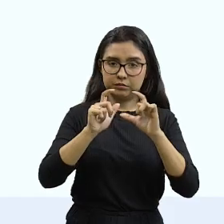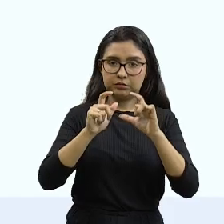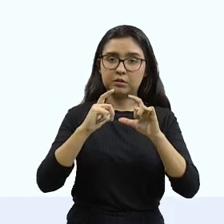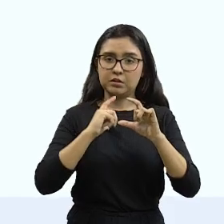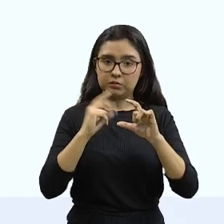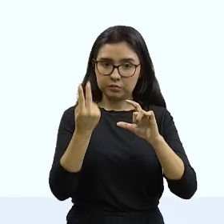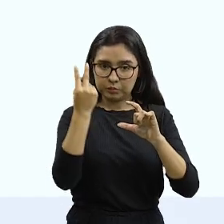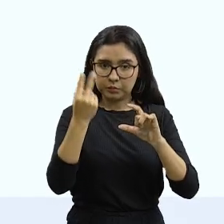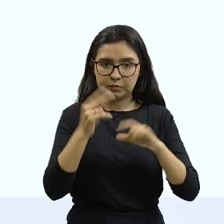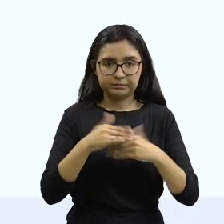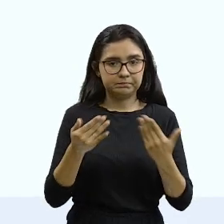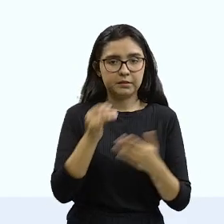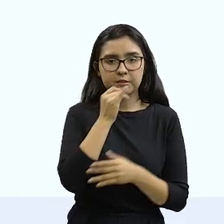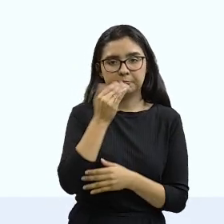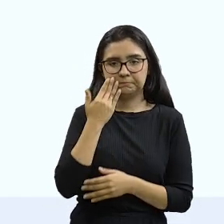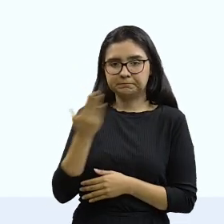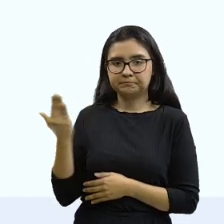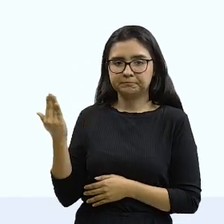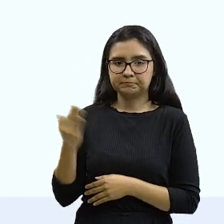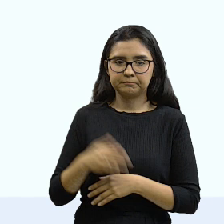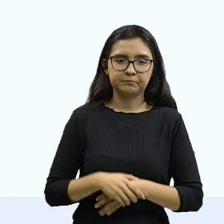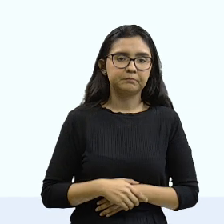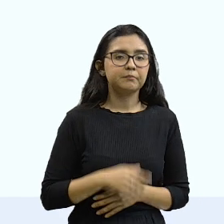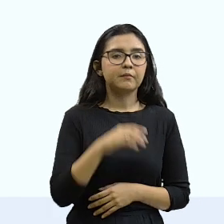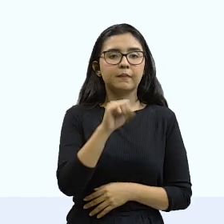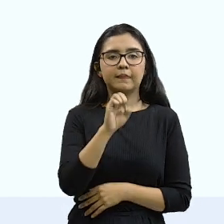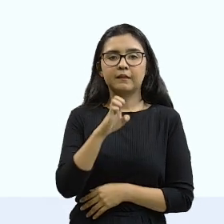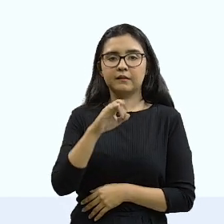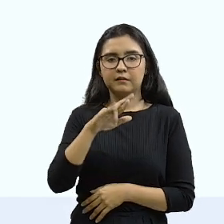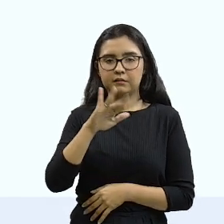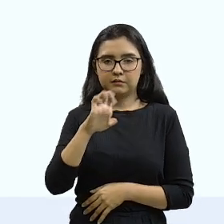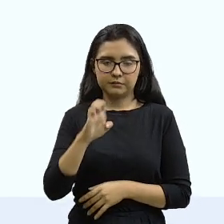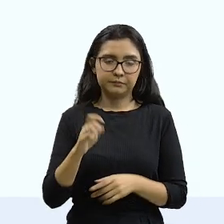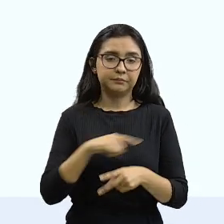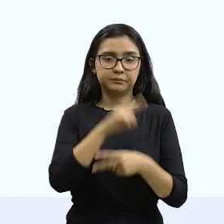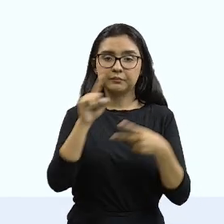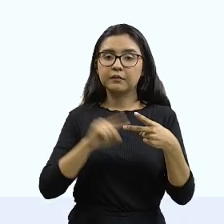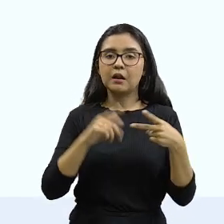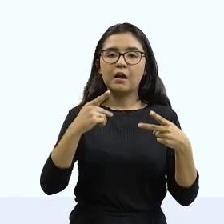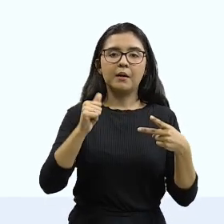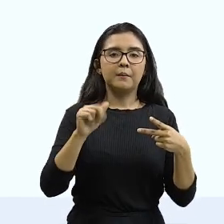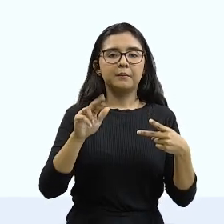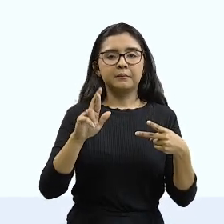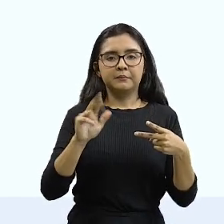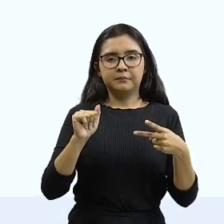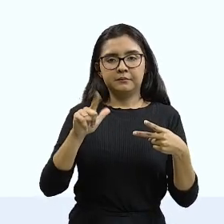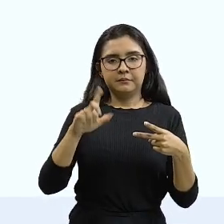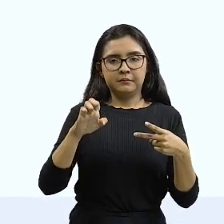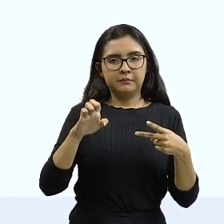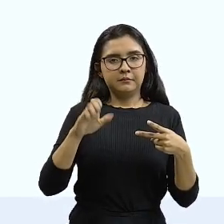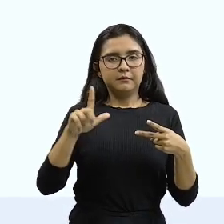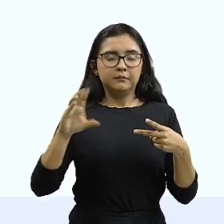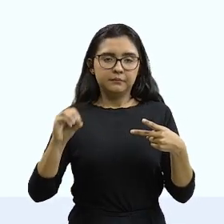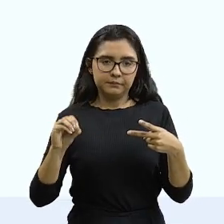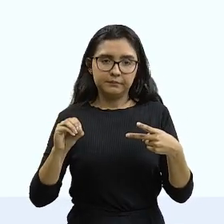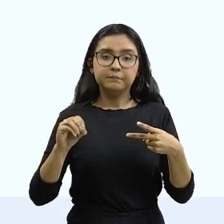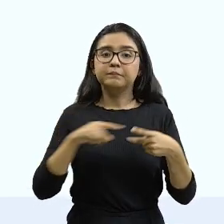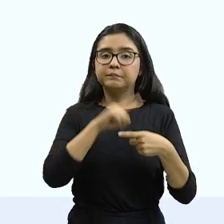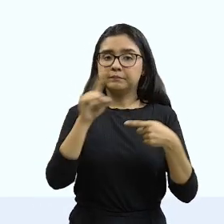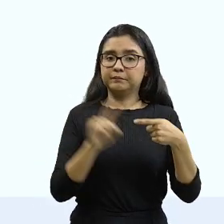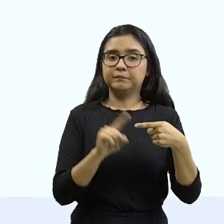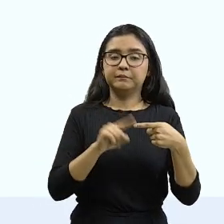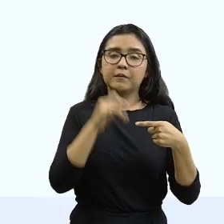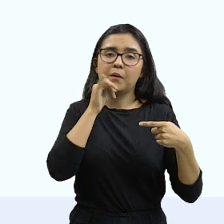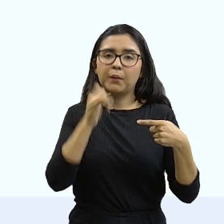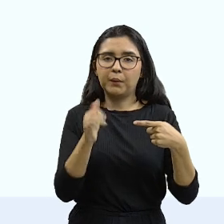duas maneiras. Em série ou em paralelo. Em série, a corrente